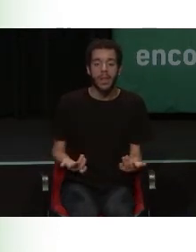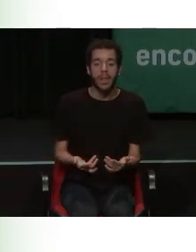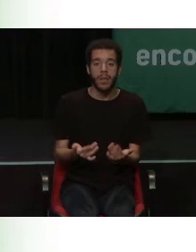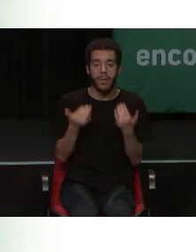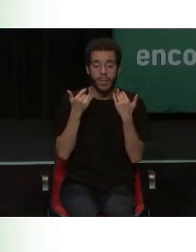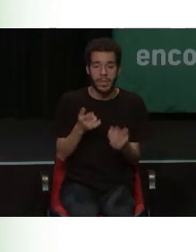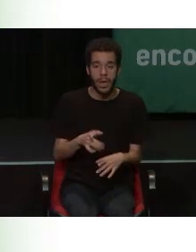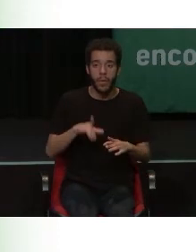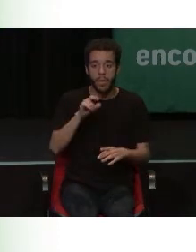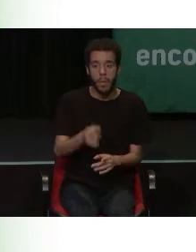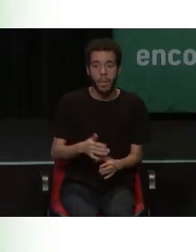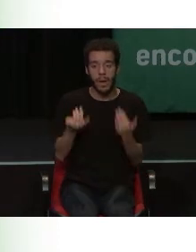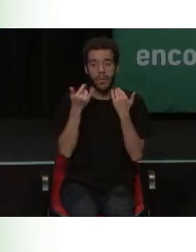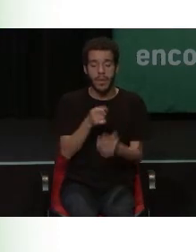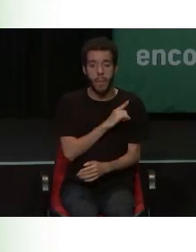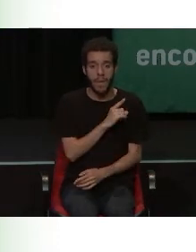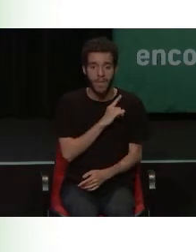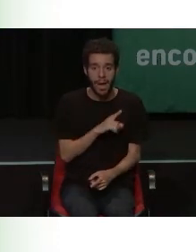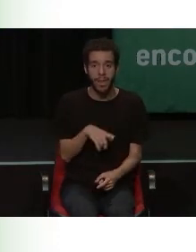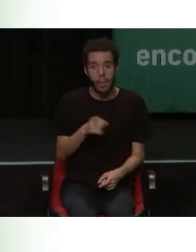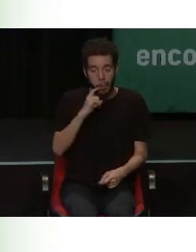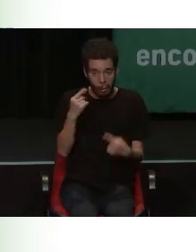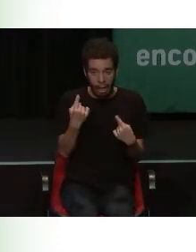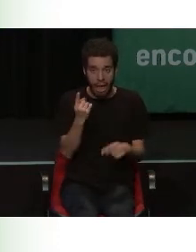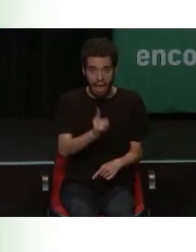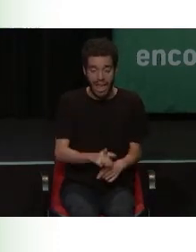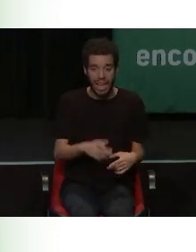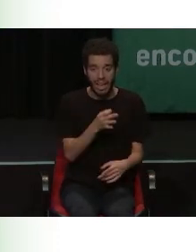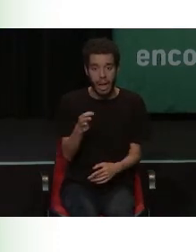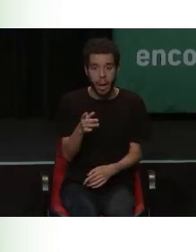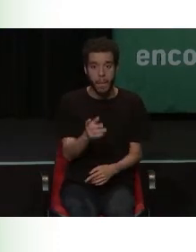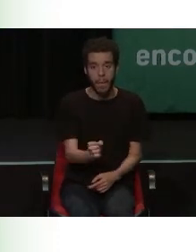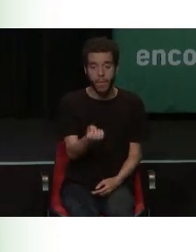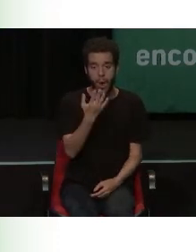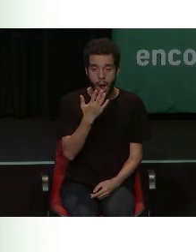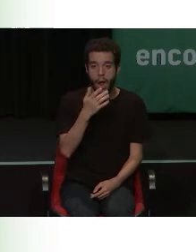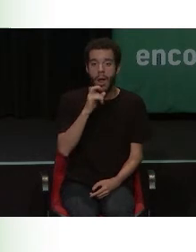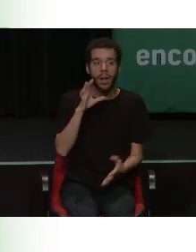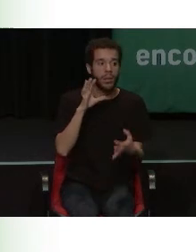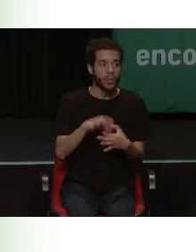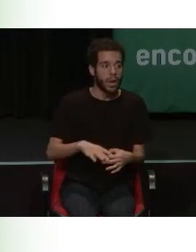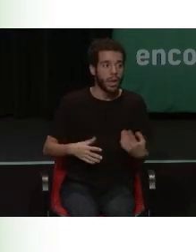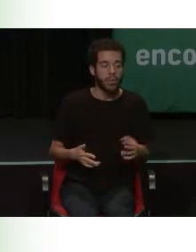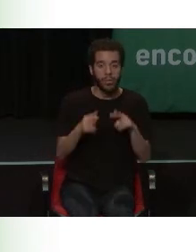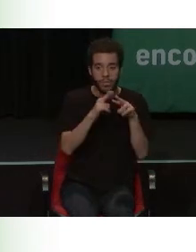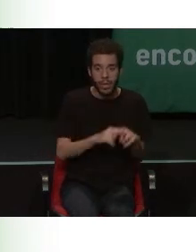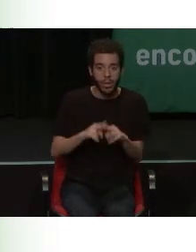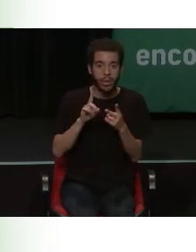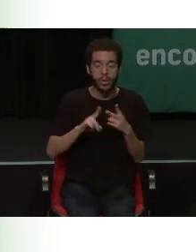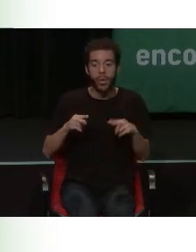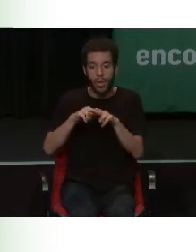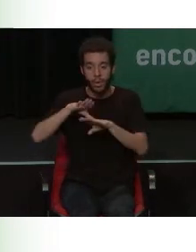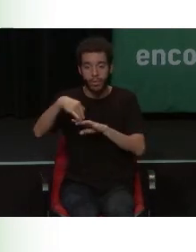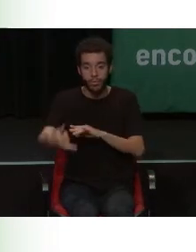privacidade portanto, tudo que a aplicação possa informar, em termos de quer diagnóstico, quer de prognóstico,